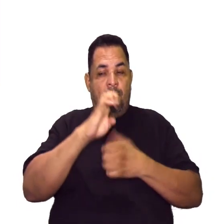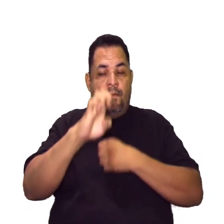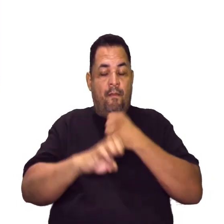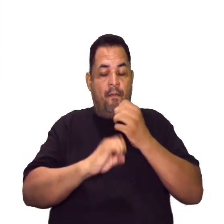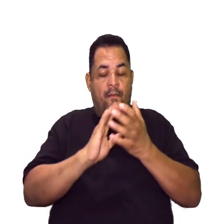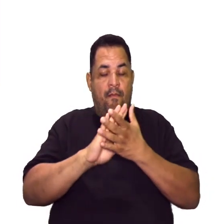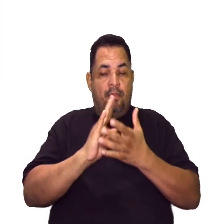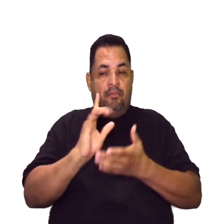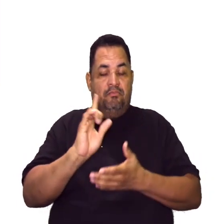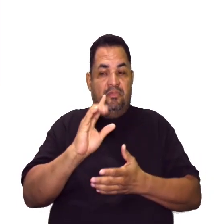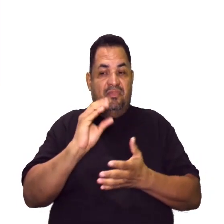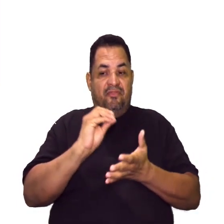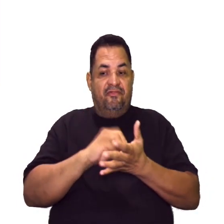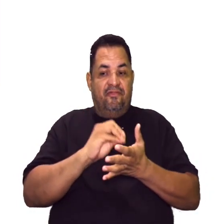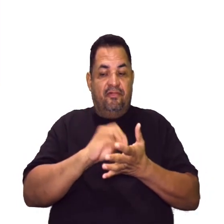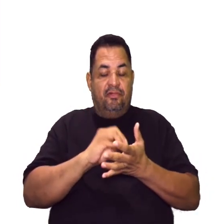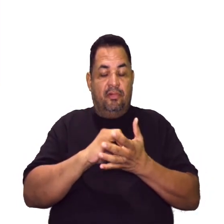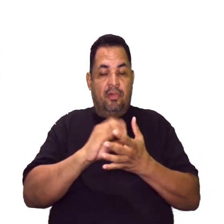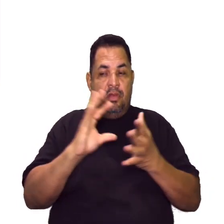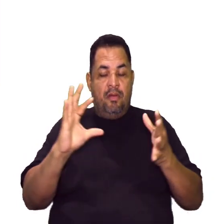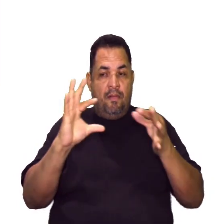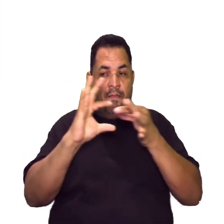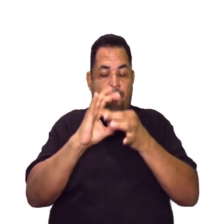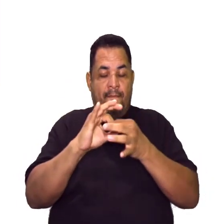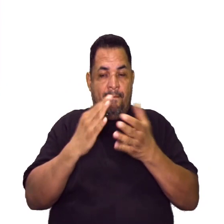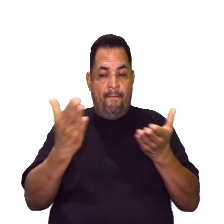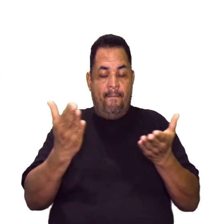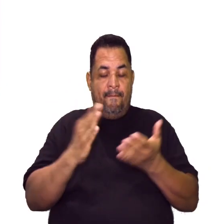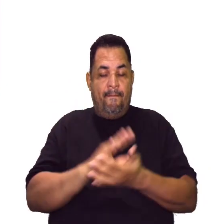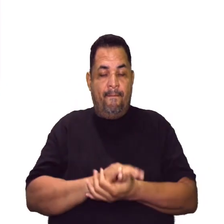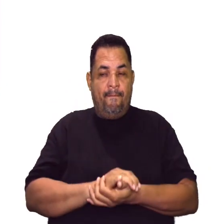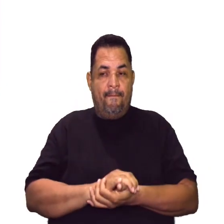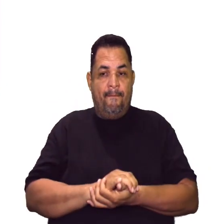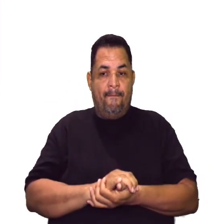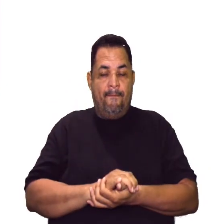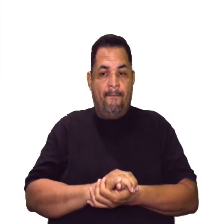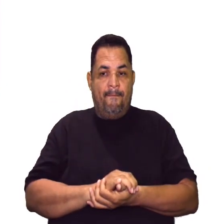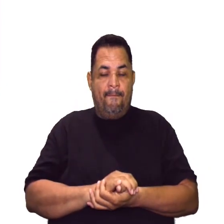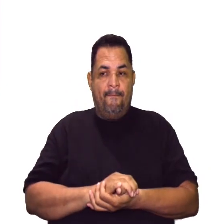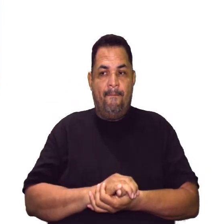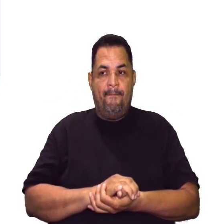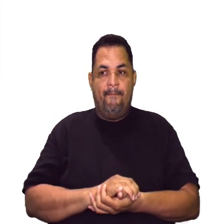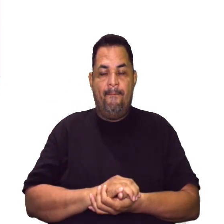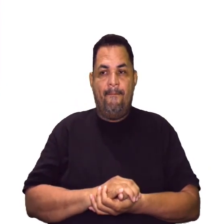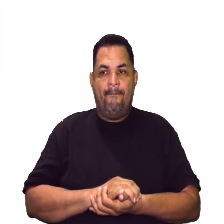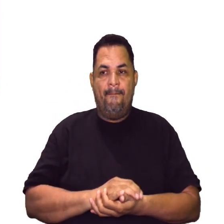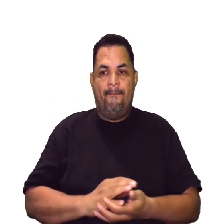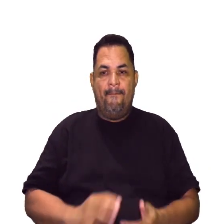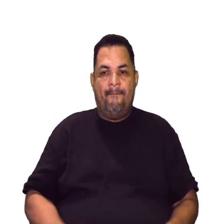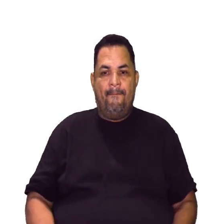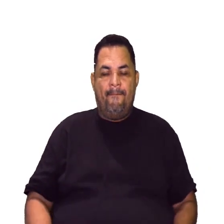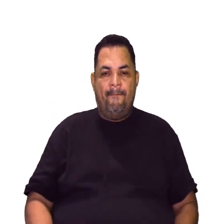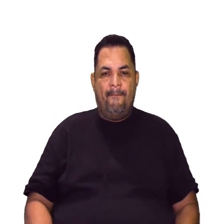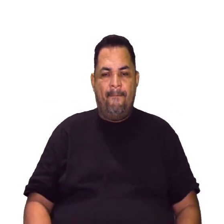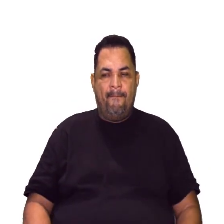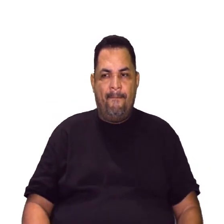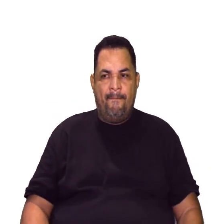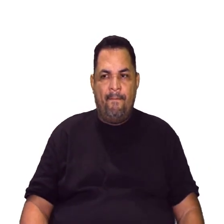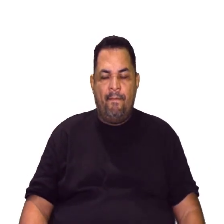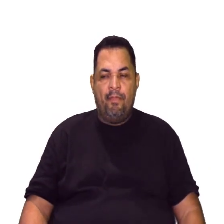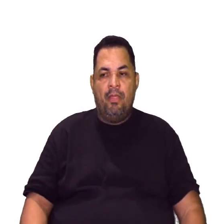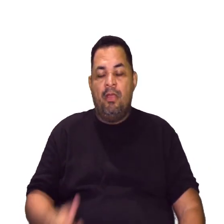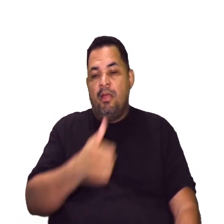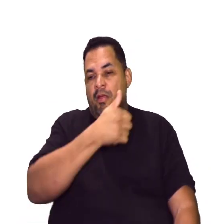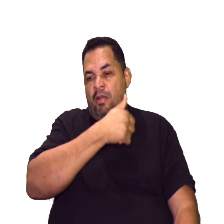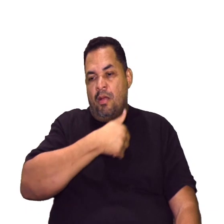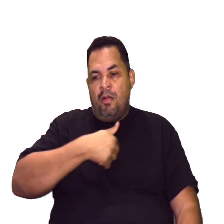foram ligados. Tá bom? E são esses pares de elétrons que geram a repulsão eletrônica. Para